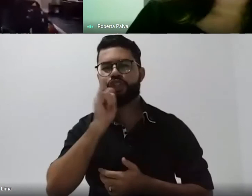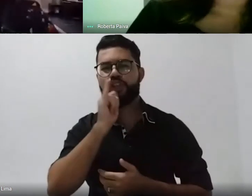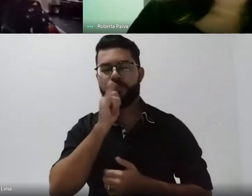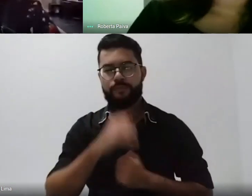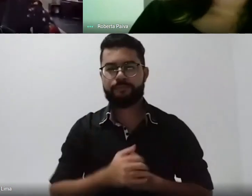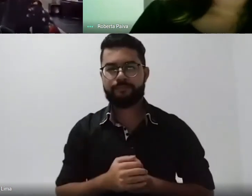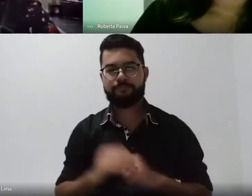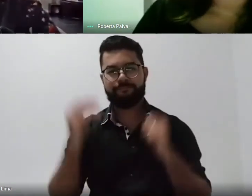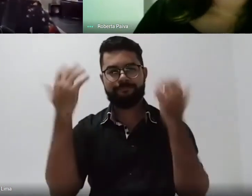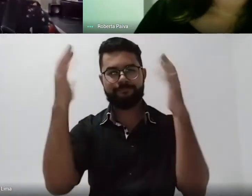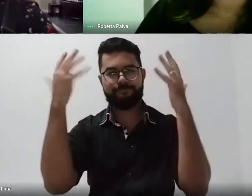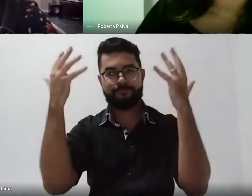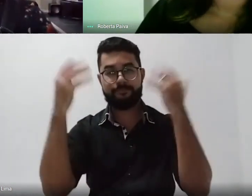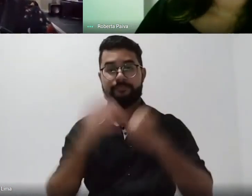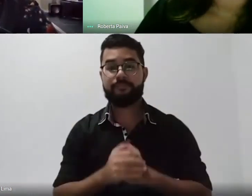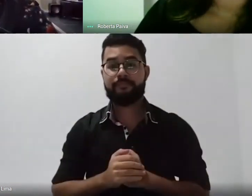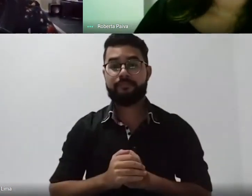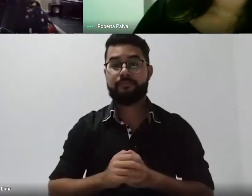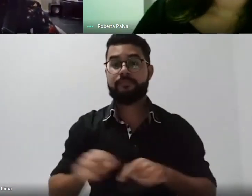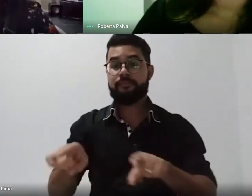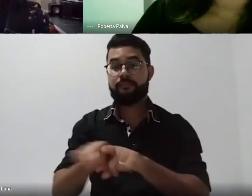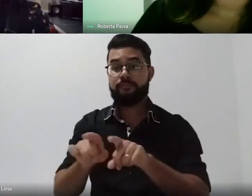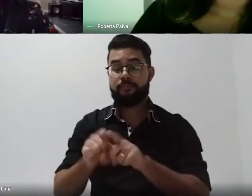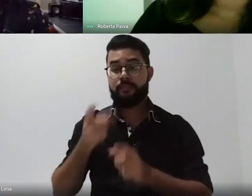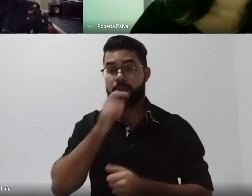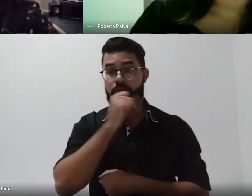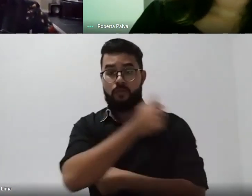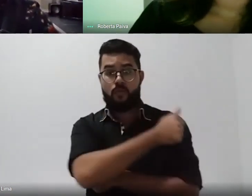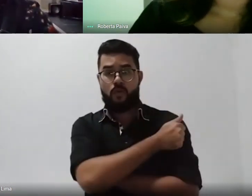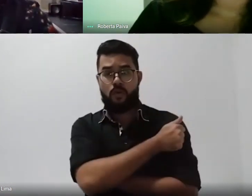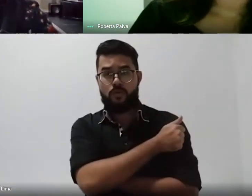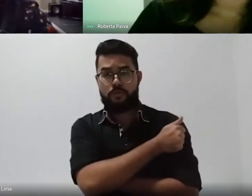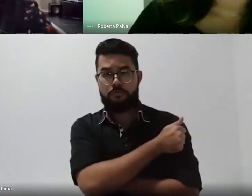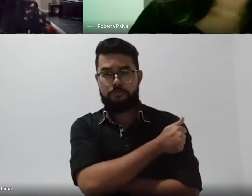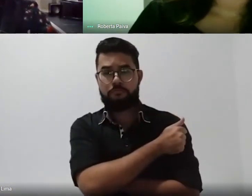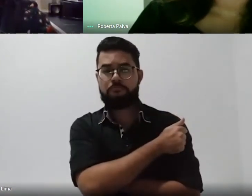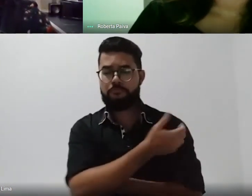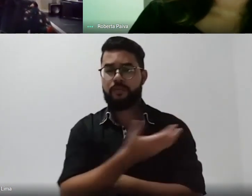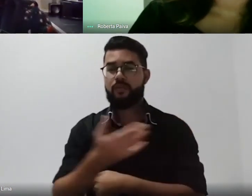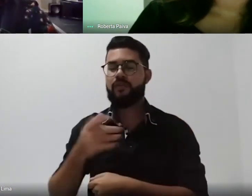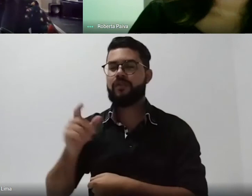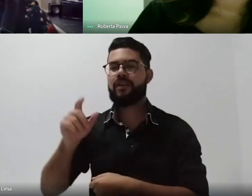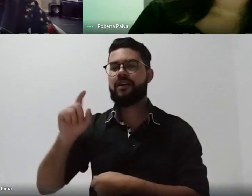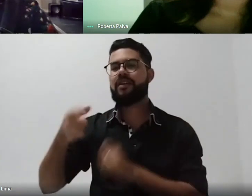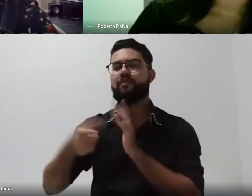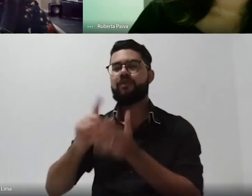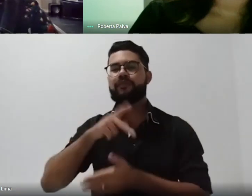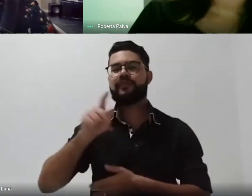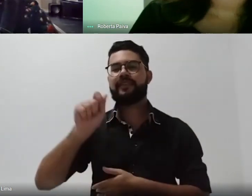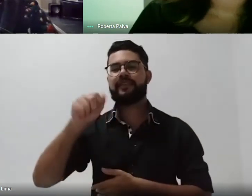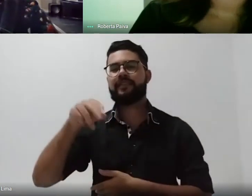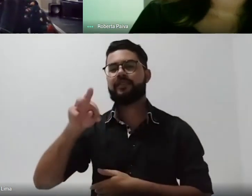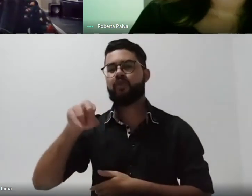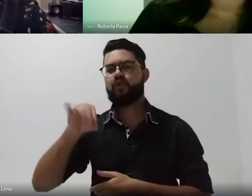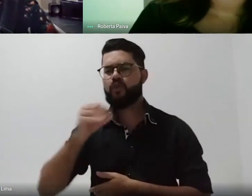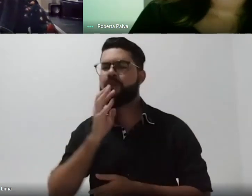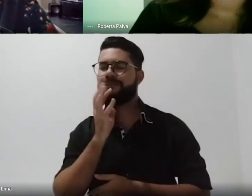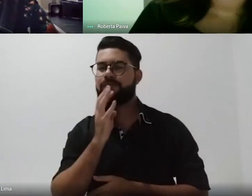o aluno também, né? O aluno também é muito dedicado. O Antônio conheceu o Rivaldo, não foi, Antônio? O aluno é muito